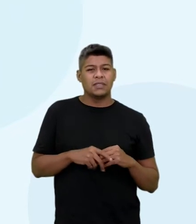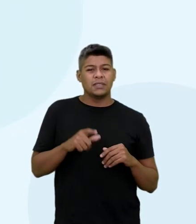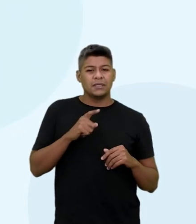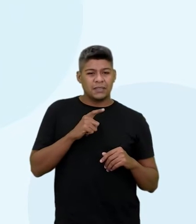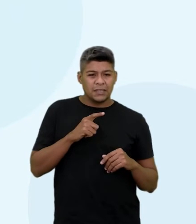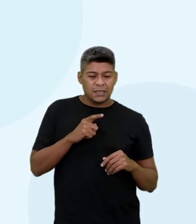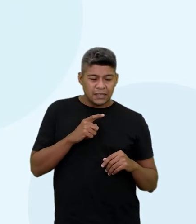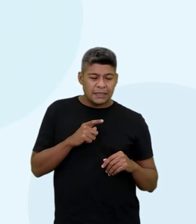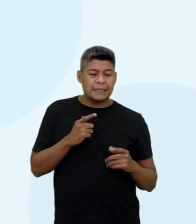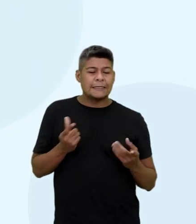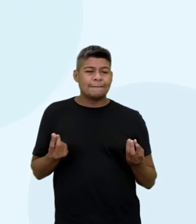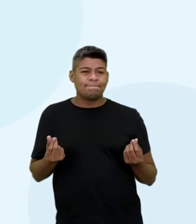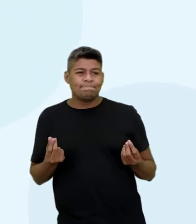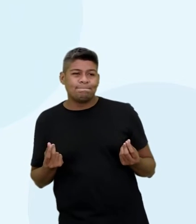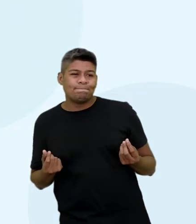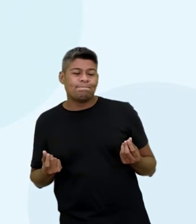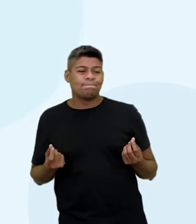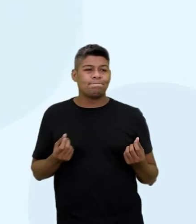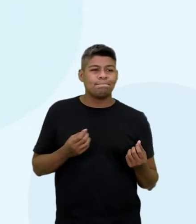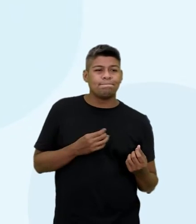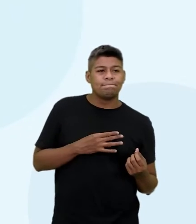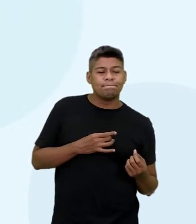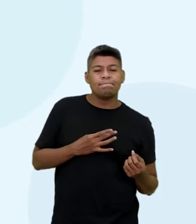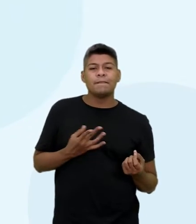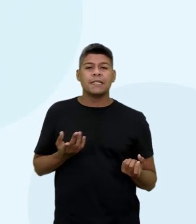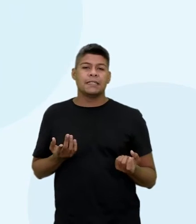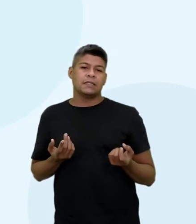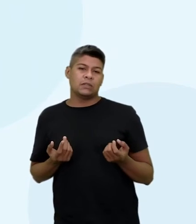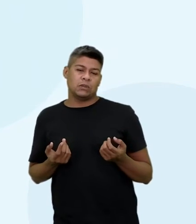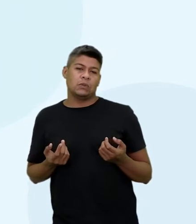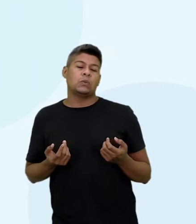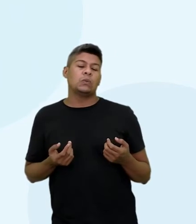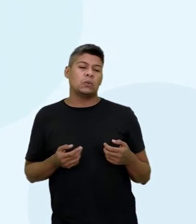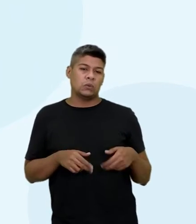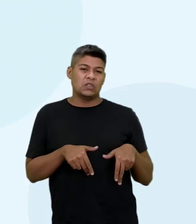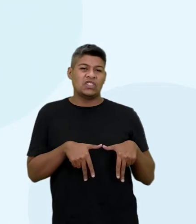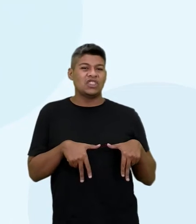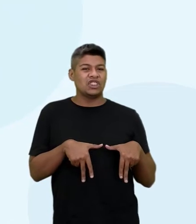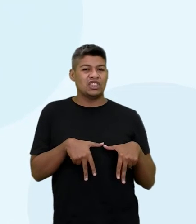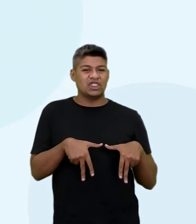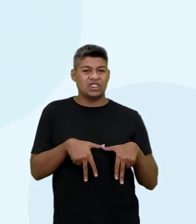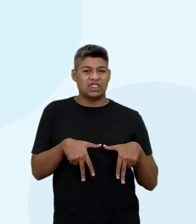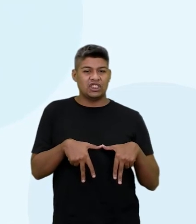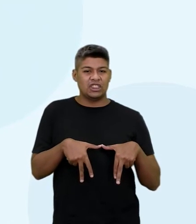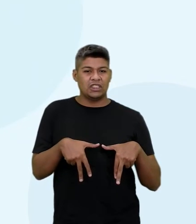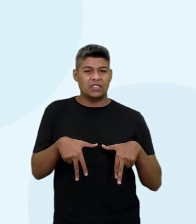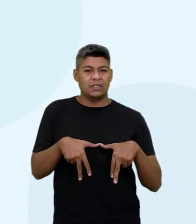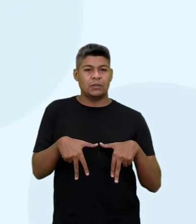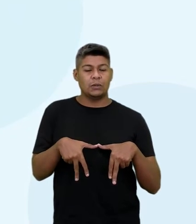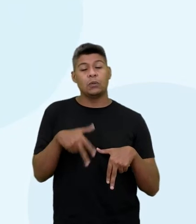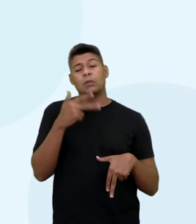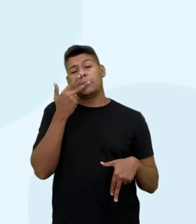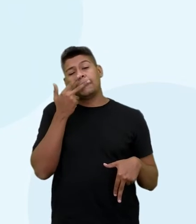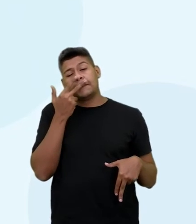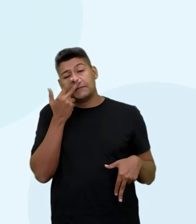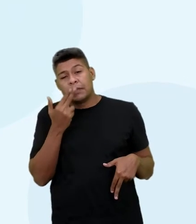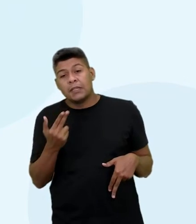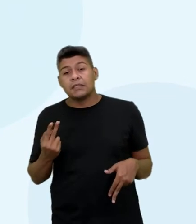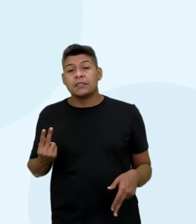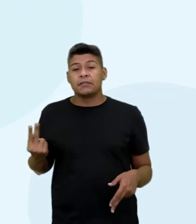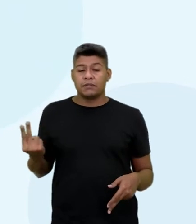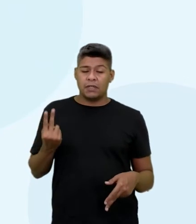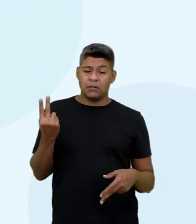aos praticantes de artes marciais de acordo com o gênero. O próprio Muay Thai, tal como é praticado no Ocidente, parece